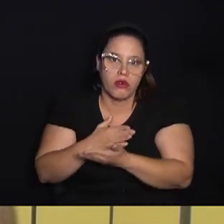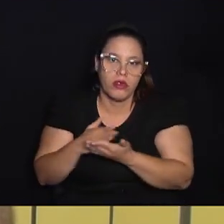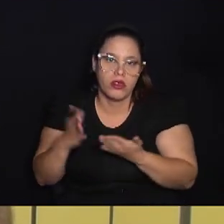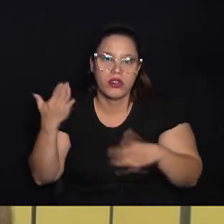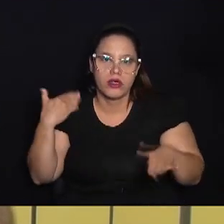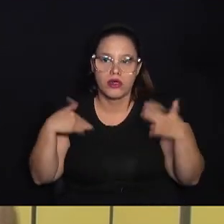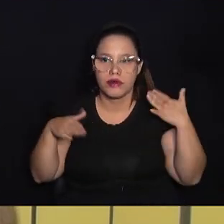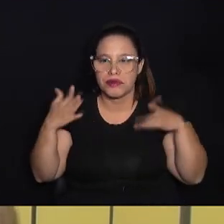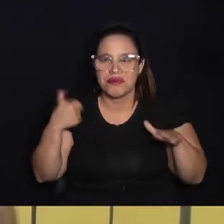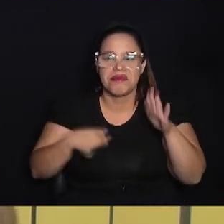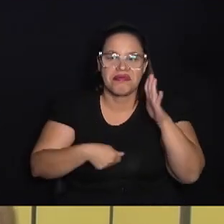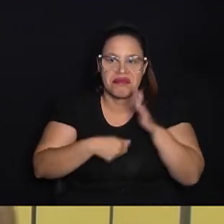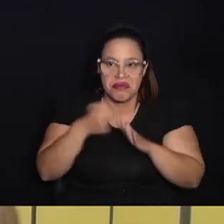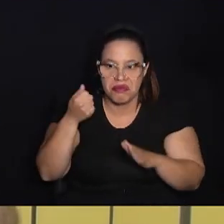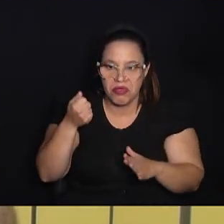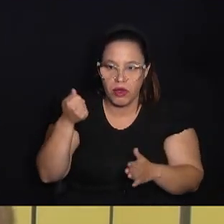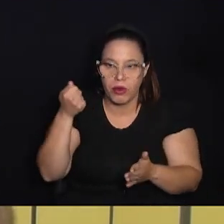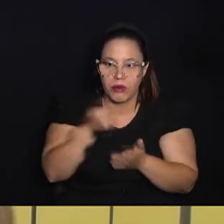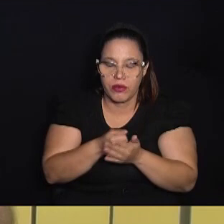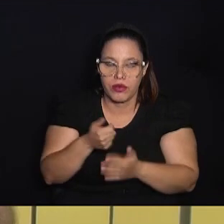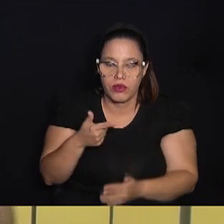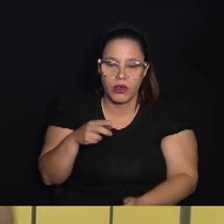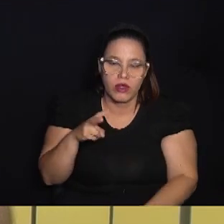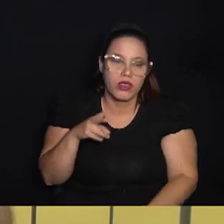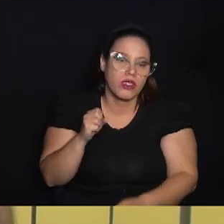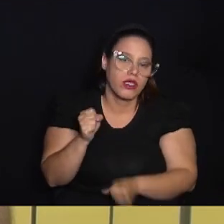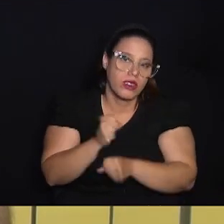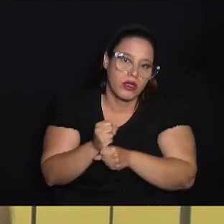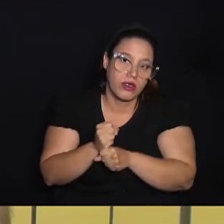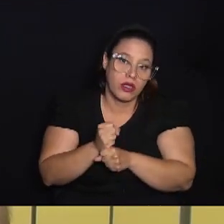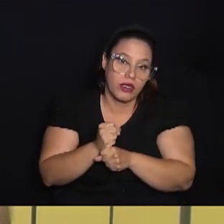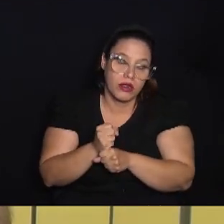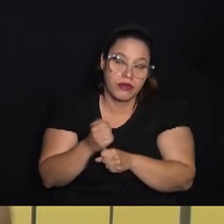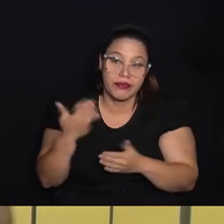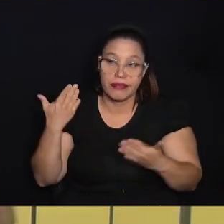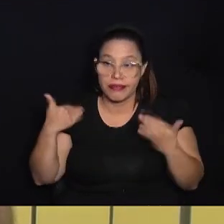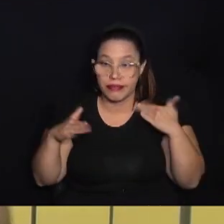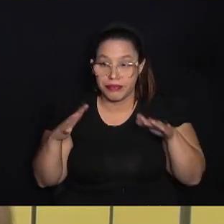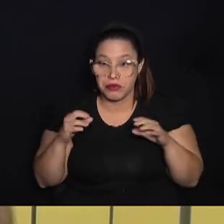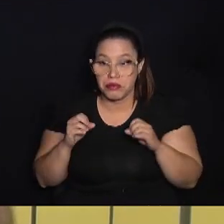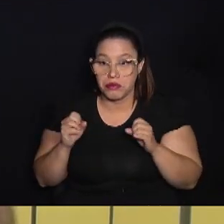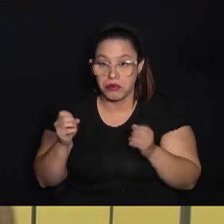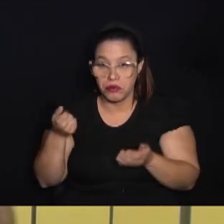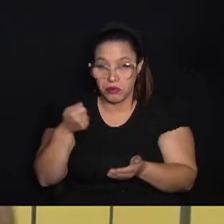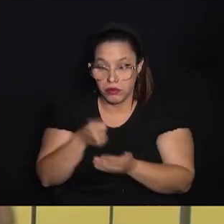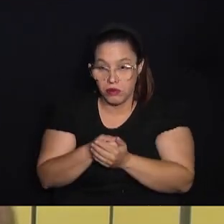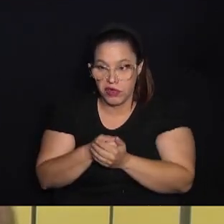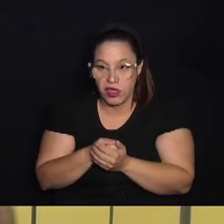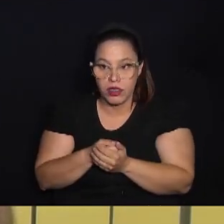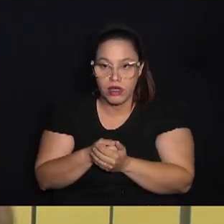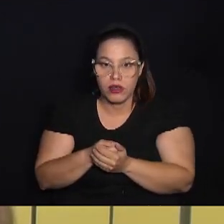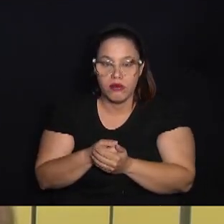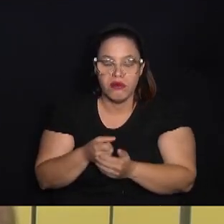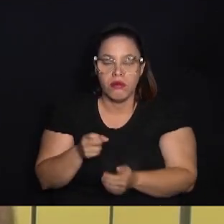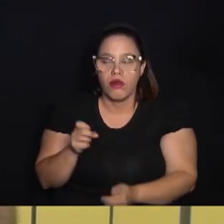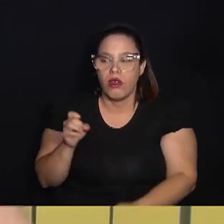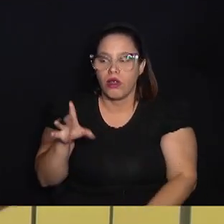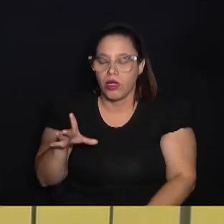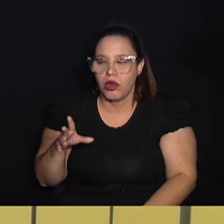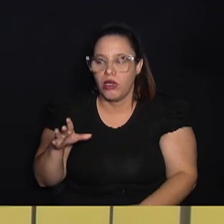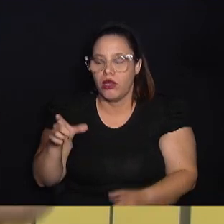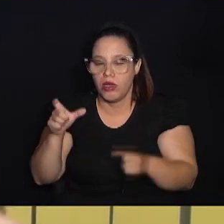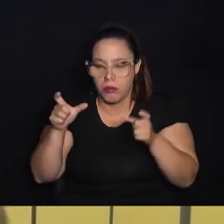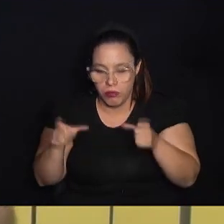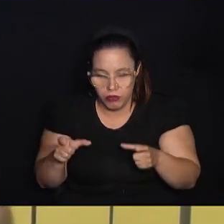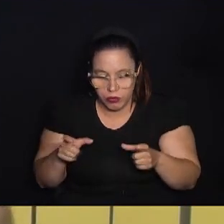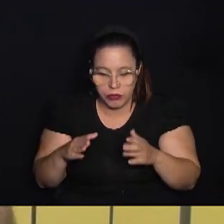primeiro evento oficial dos 250 anos de Campinas e só para complementar uma coisa sobre o cemitério da saudade foi